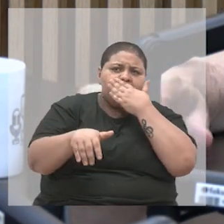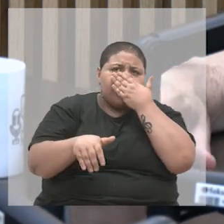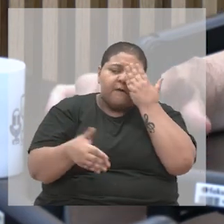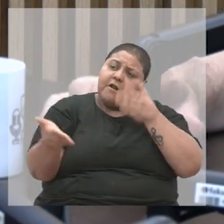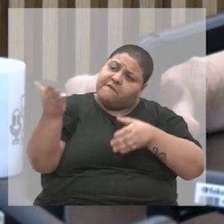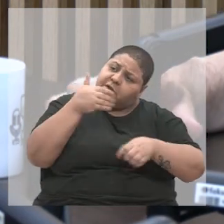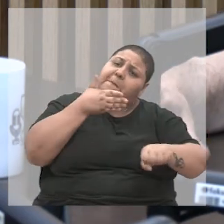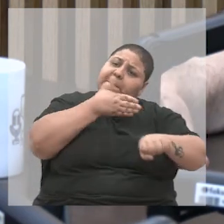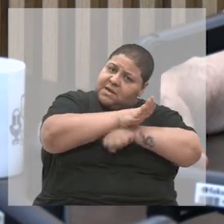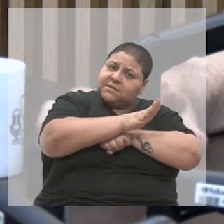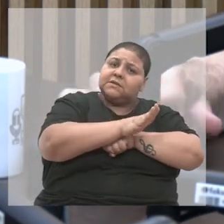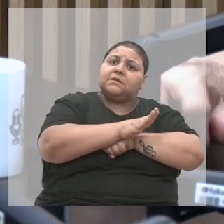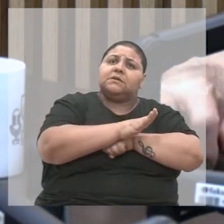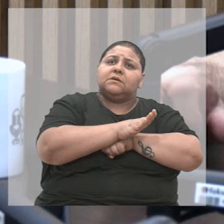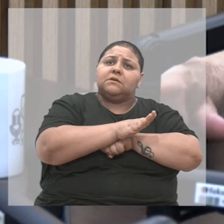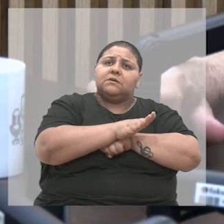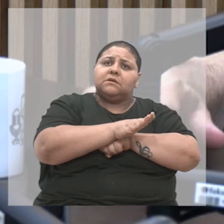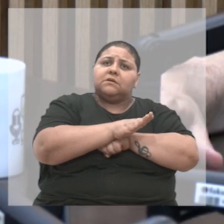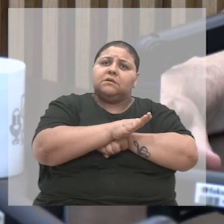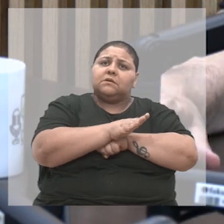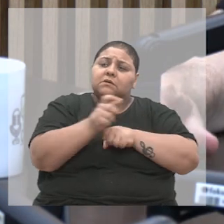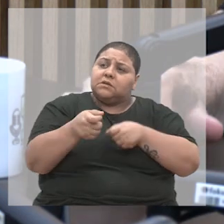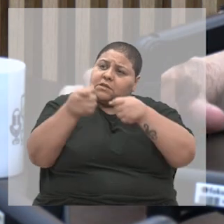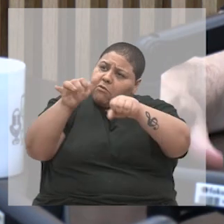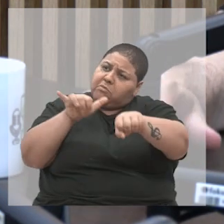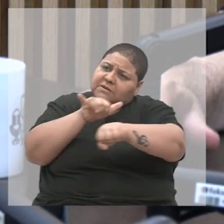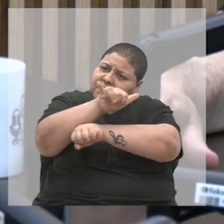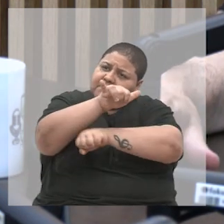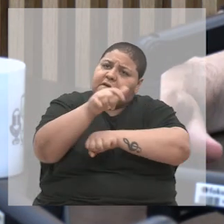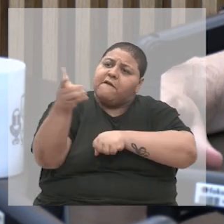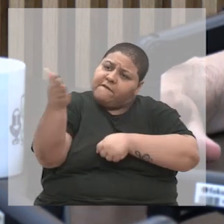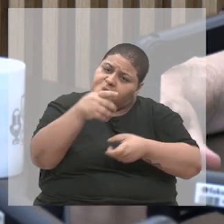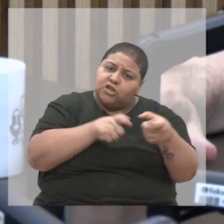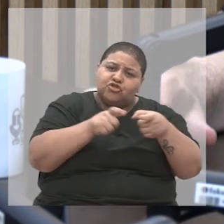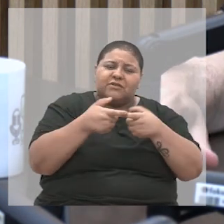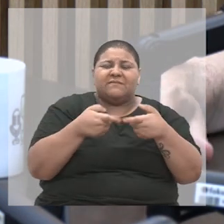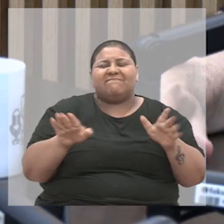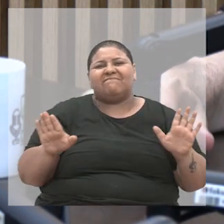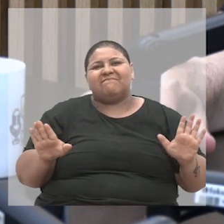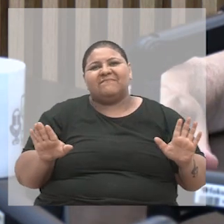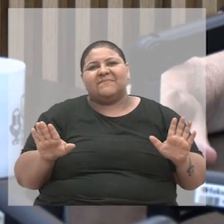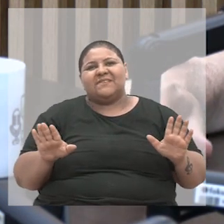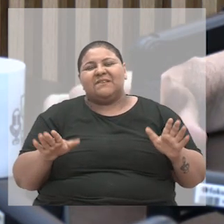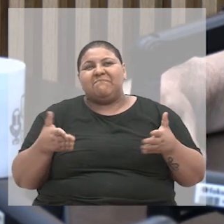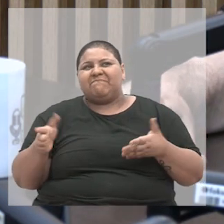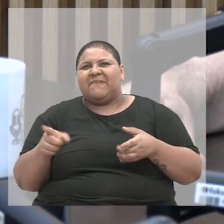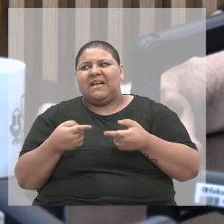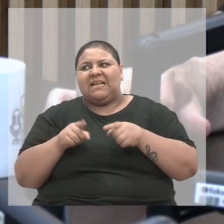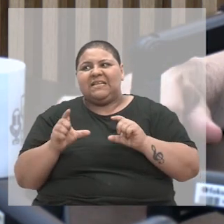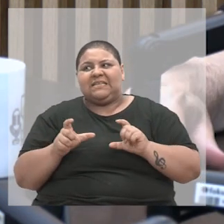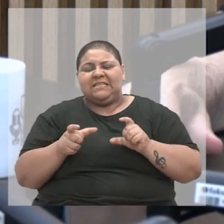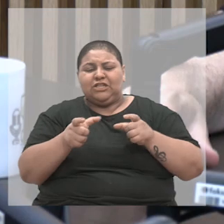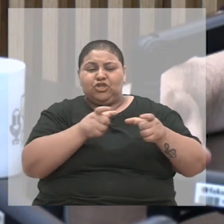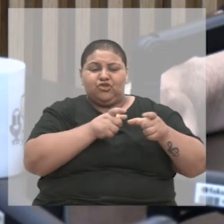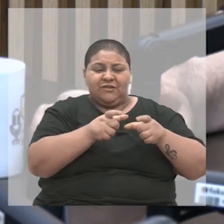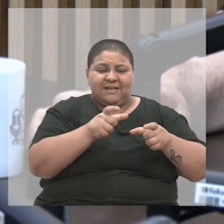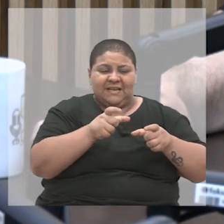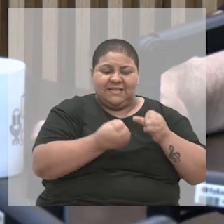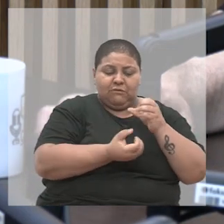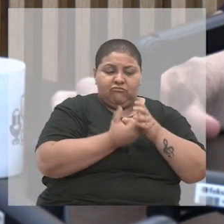fizeram o convite, olha, venham participar, nós damos as passagens aéreas, vem jogar. Mas tu ir jogar